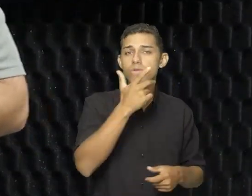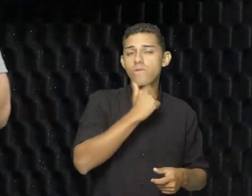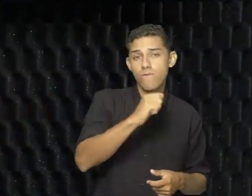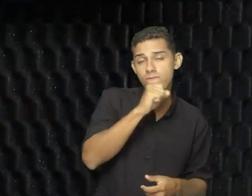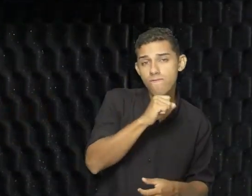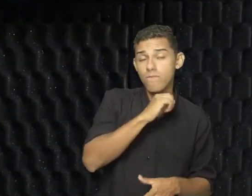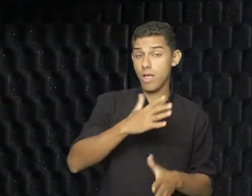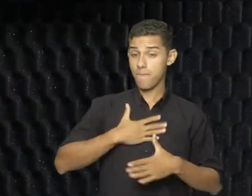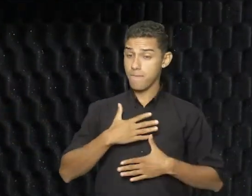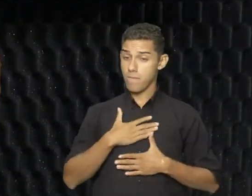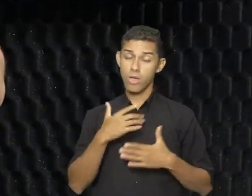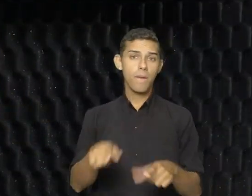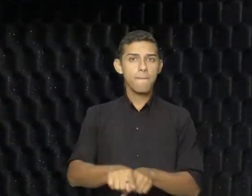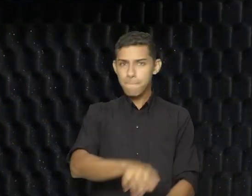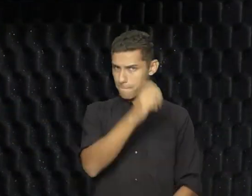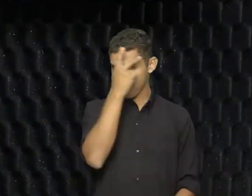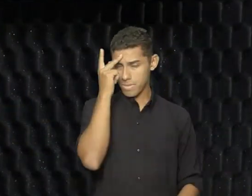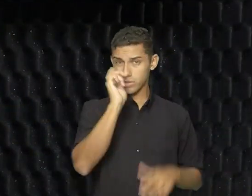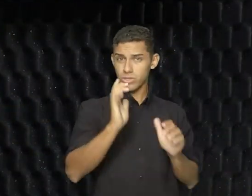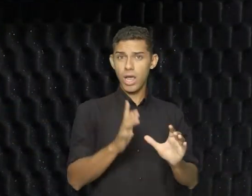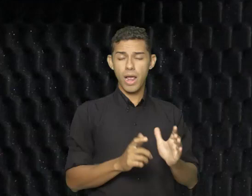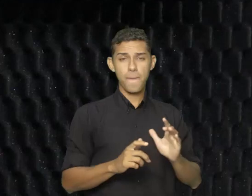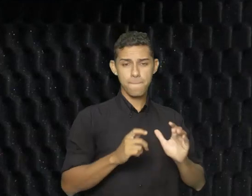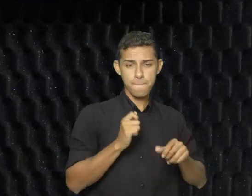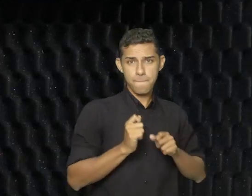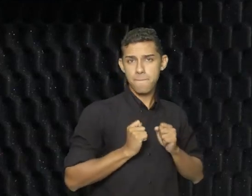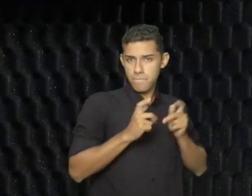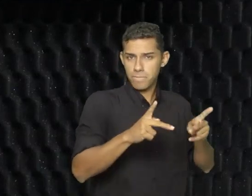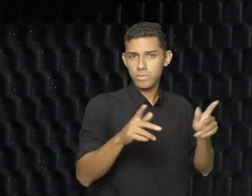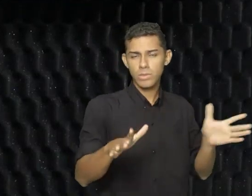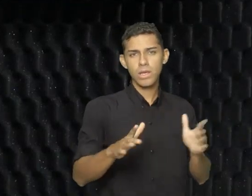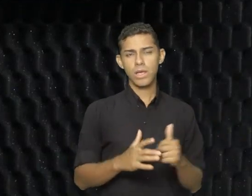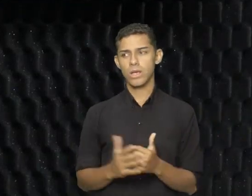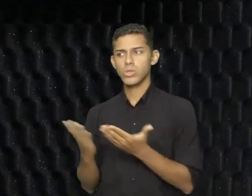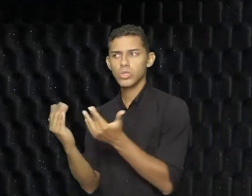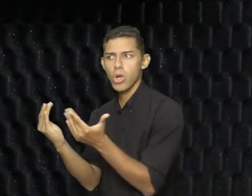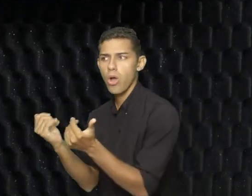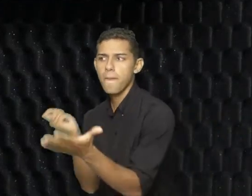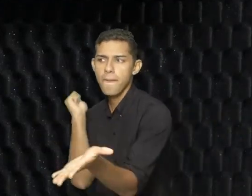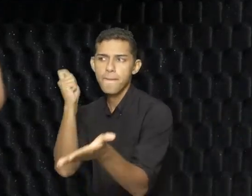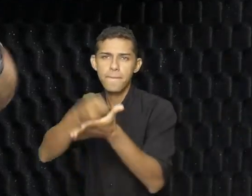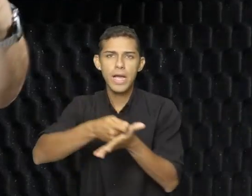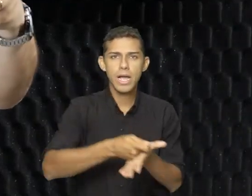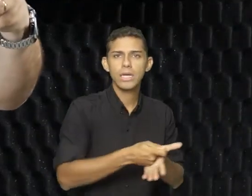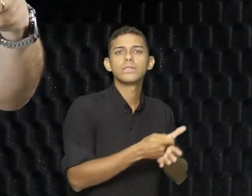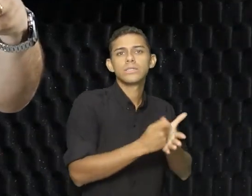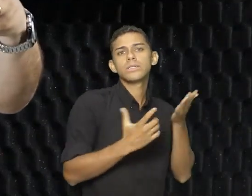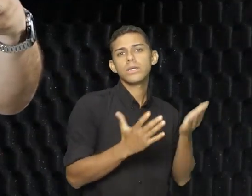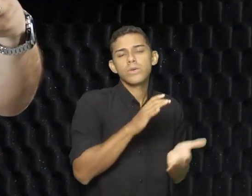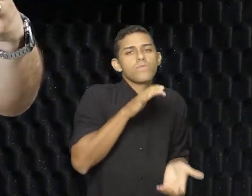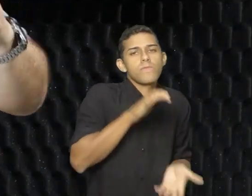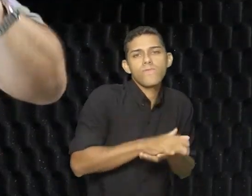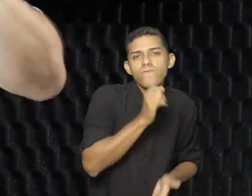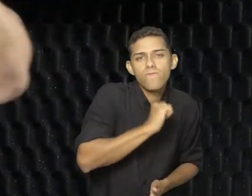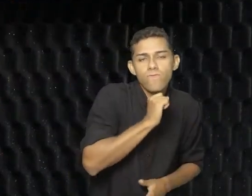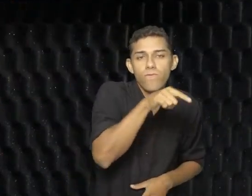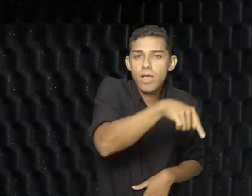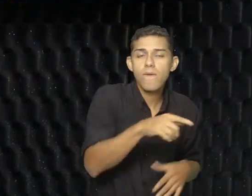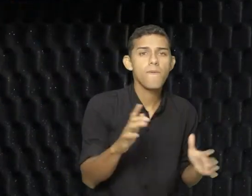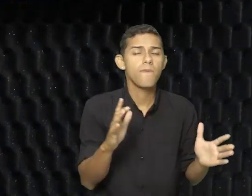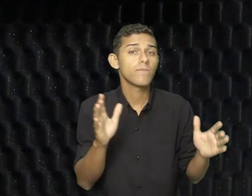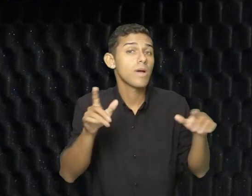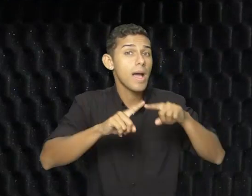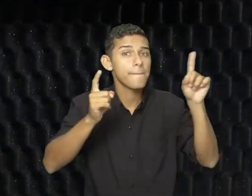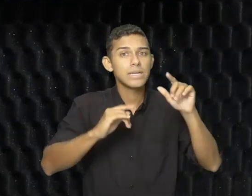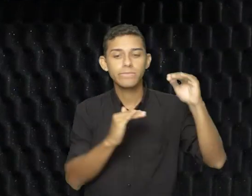seus benefícios. Então é como se fosse uma mão lavando a outra, né? Os mais jovens pagando as aposentadorias dos mais velhos. Só que isso